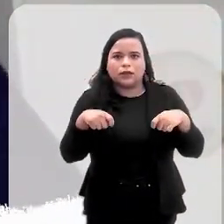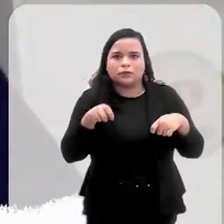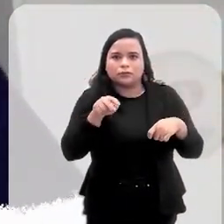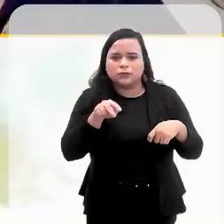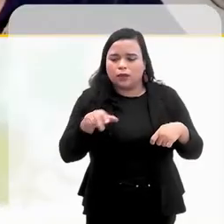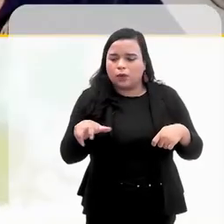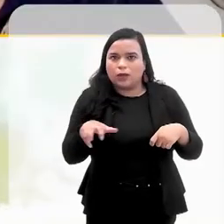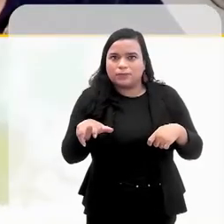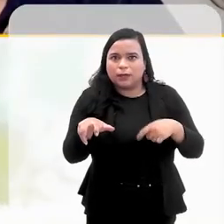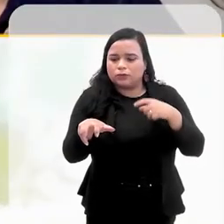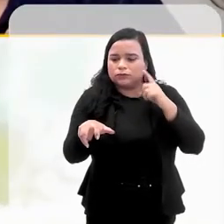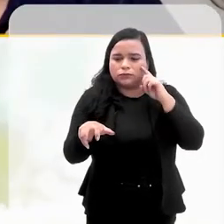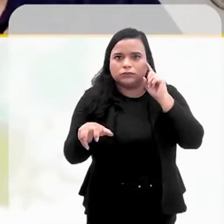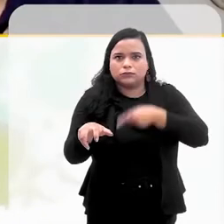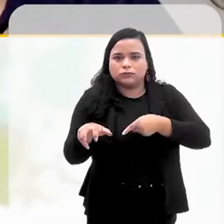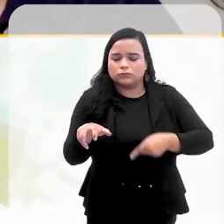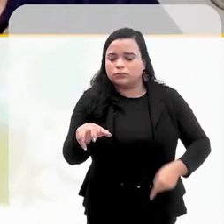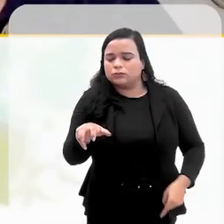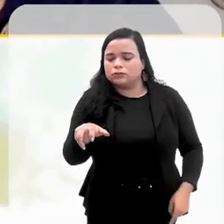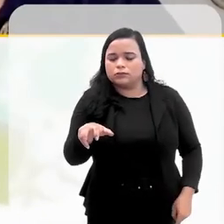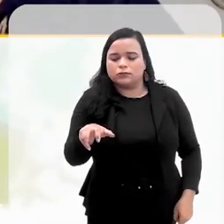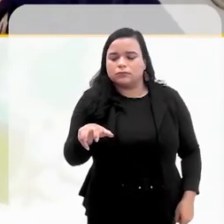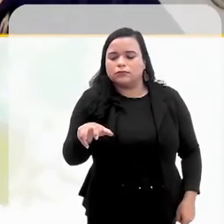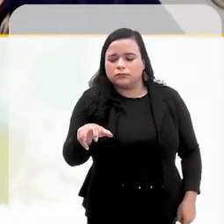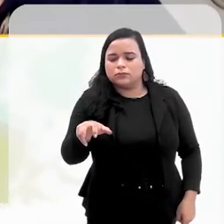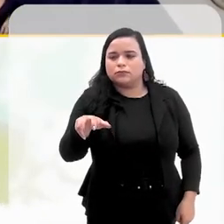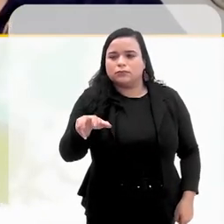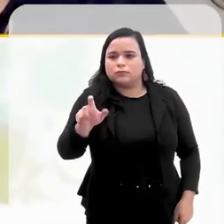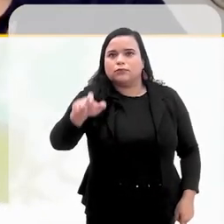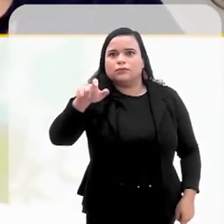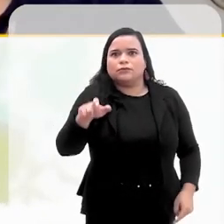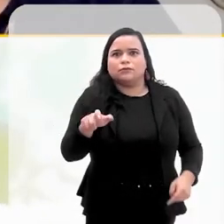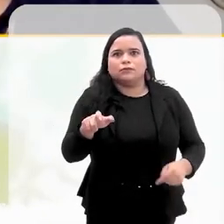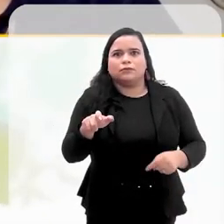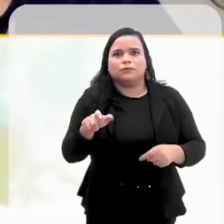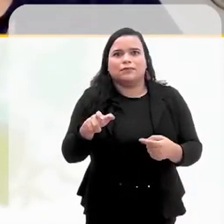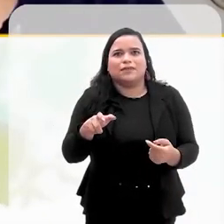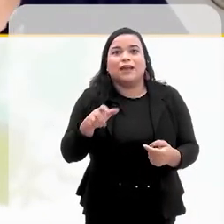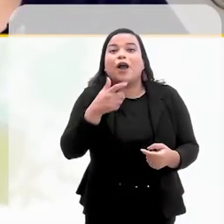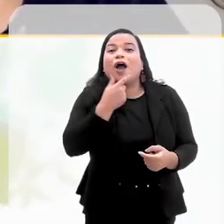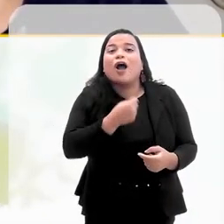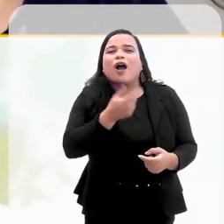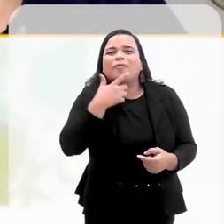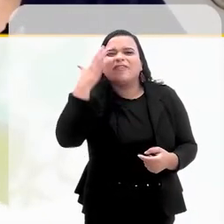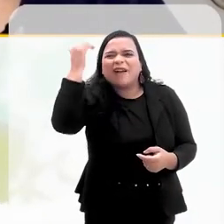Hopkins falava assim, né? Como um grande físico, tá? Então